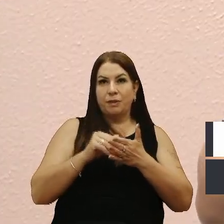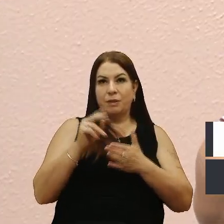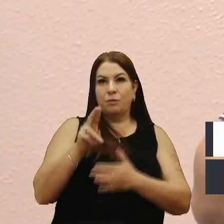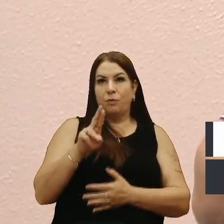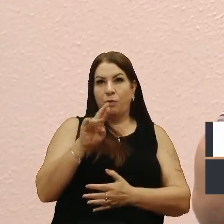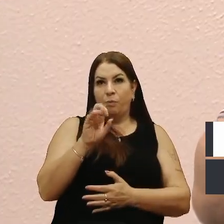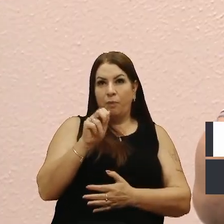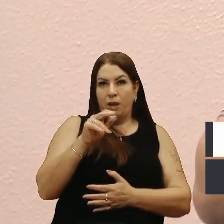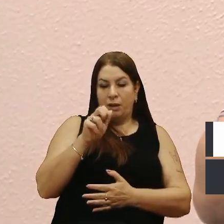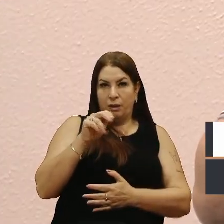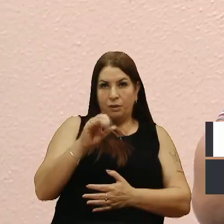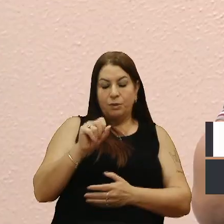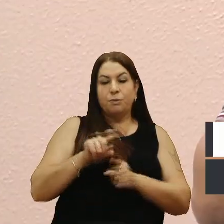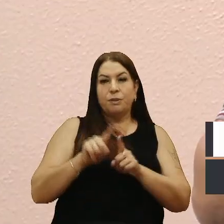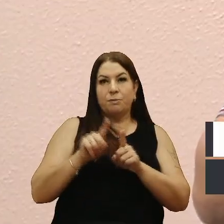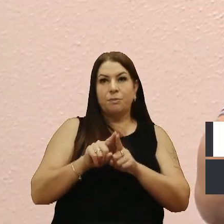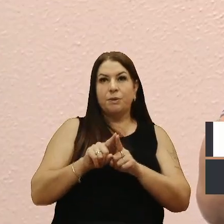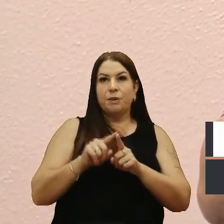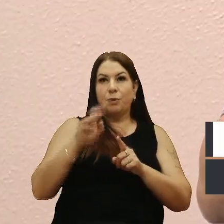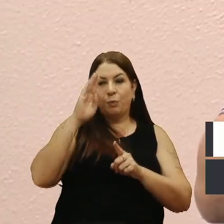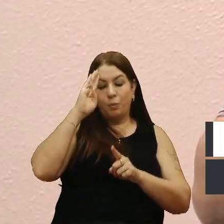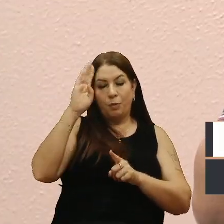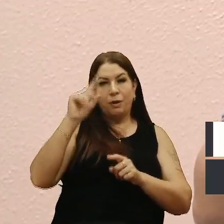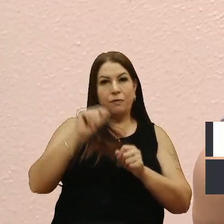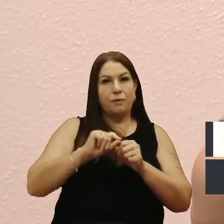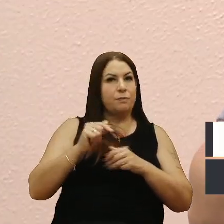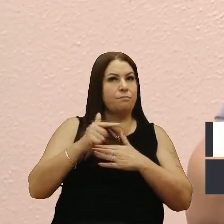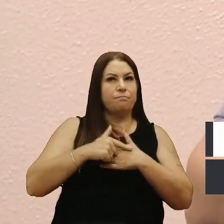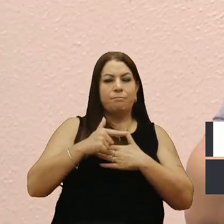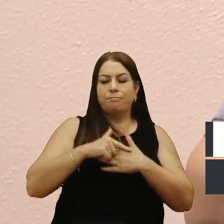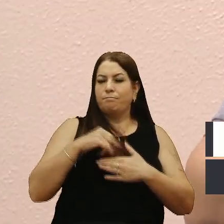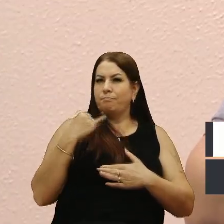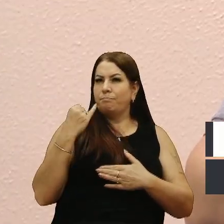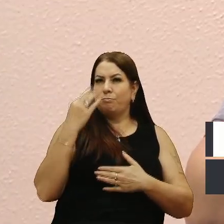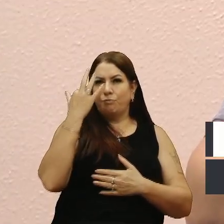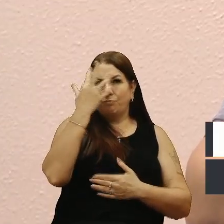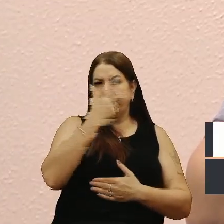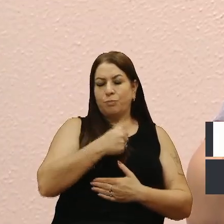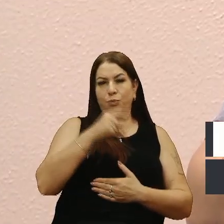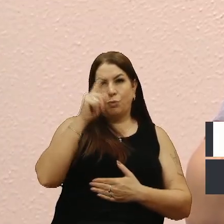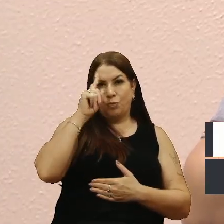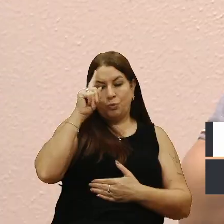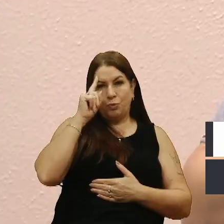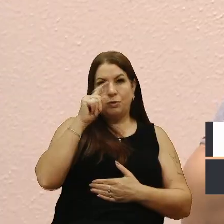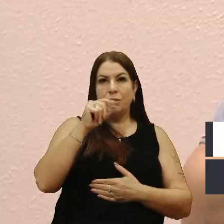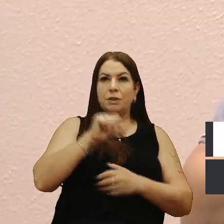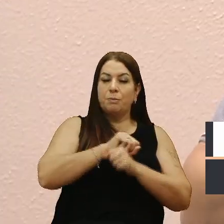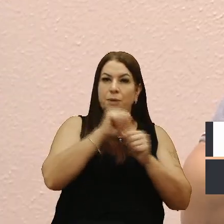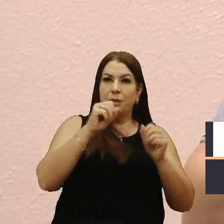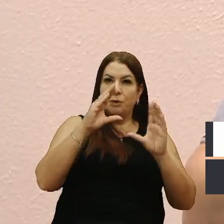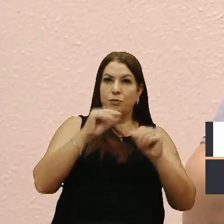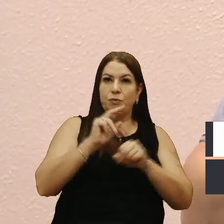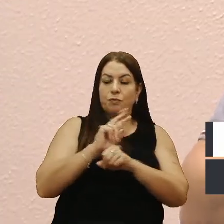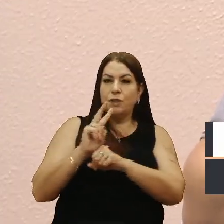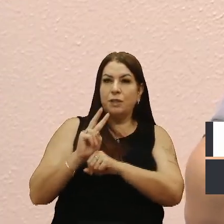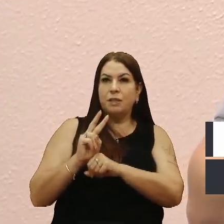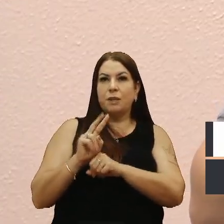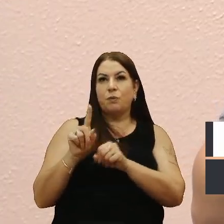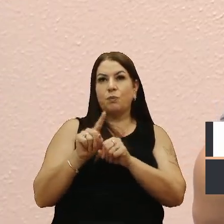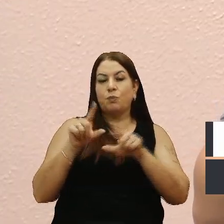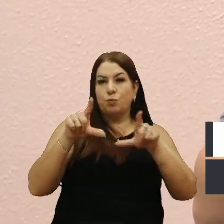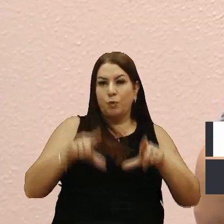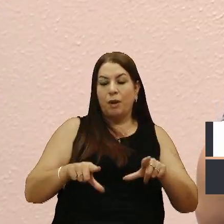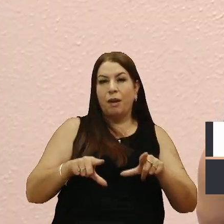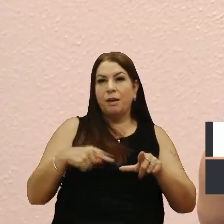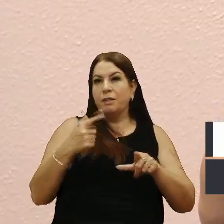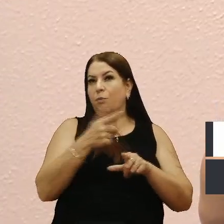Urbanismo, a Guarda Municipal desempenhou um papel belíssimo, diariamente, noturnamente, com as fiscalizações dos